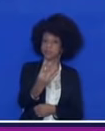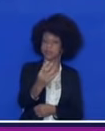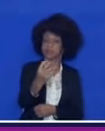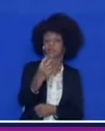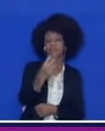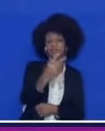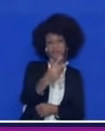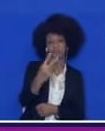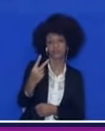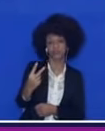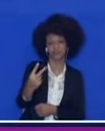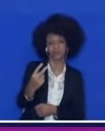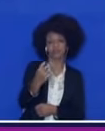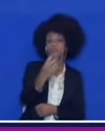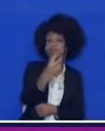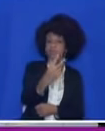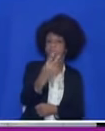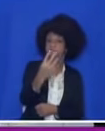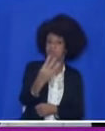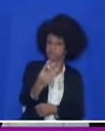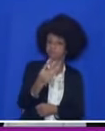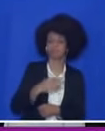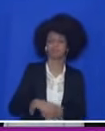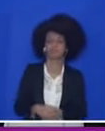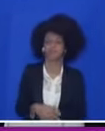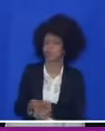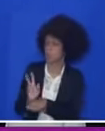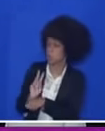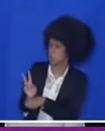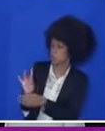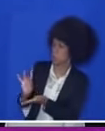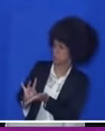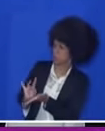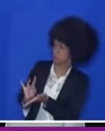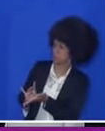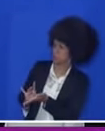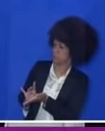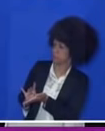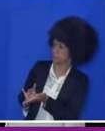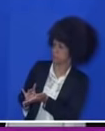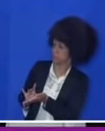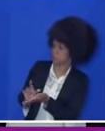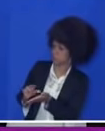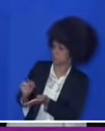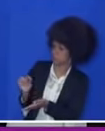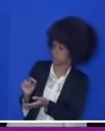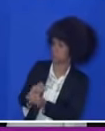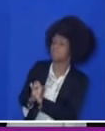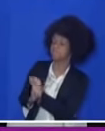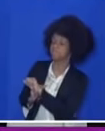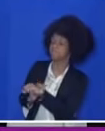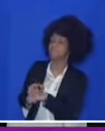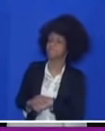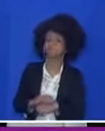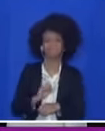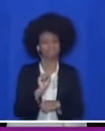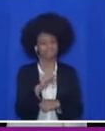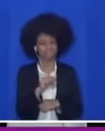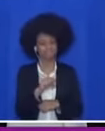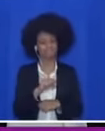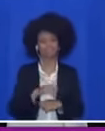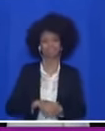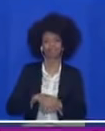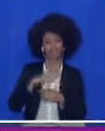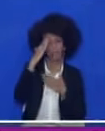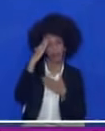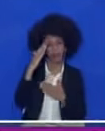04, 22 e 23. As auditoras confirmam as bolas sorteadas? Sim, confirmo. Sim,